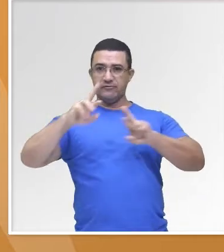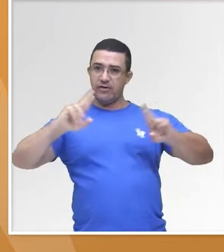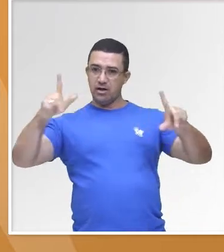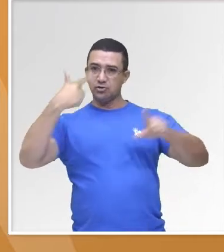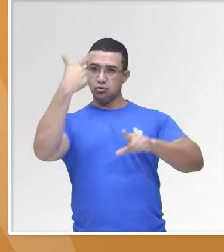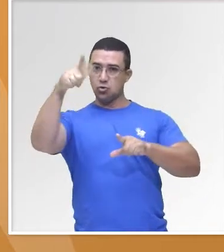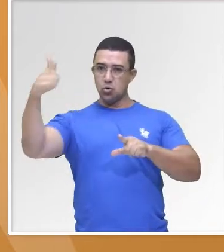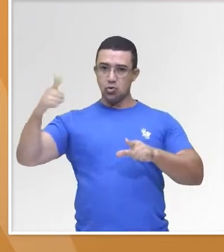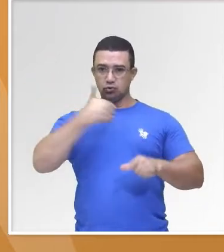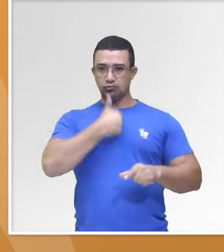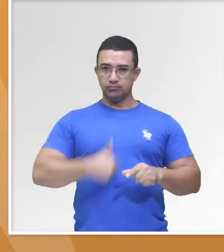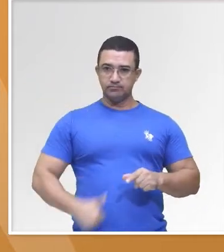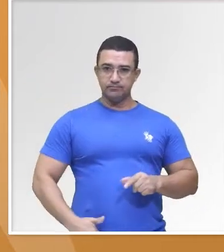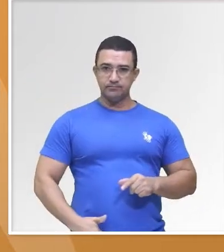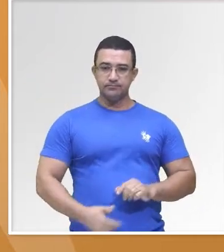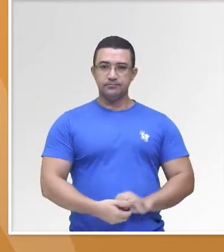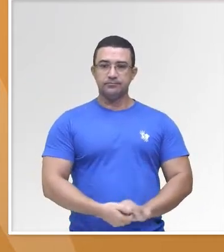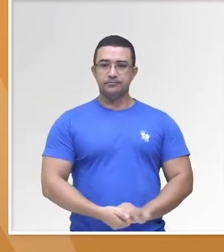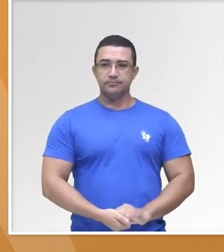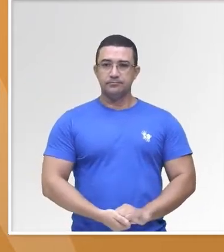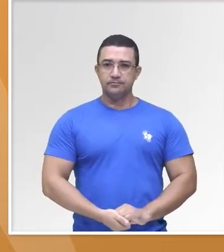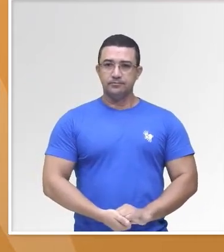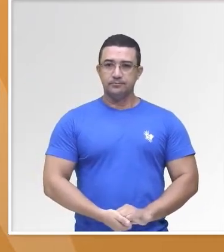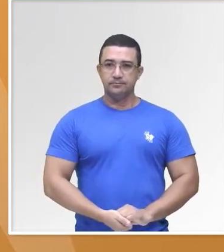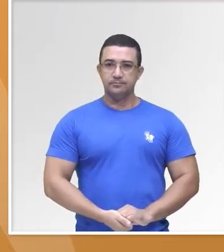outros governos.